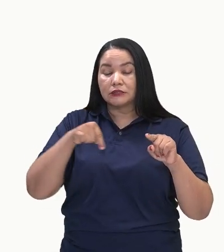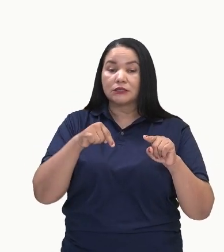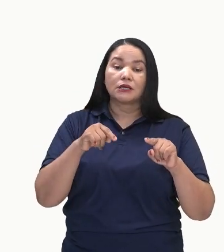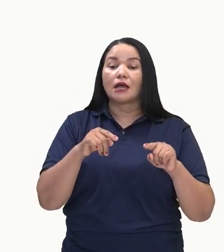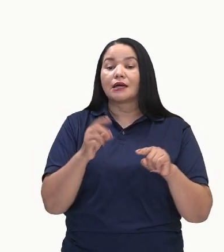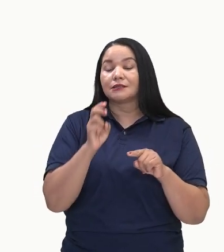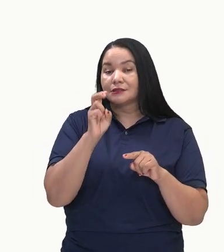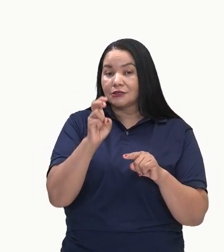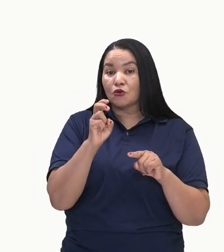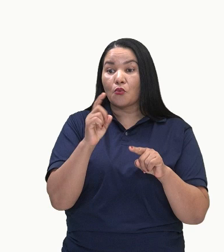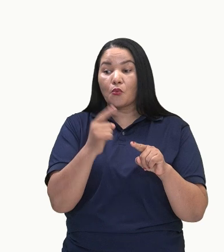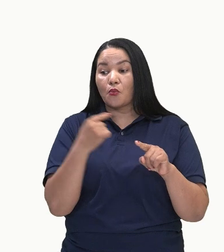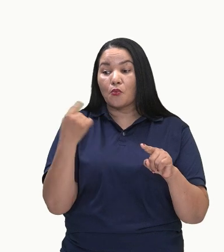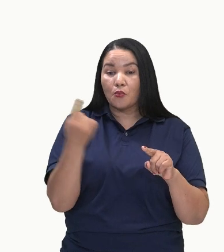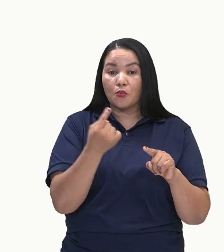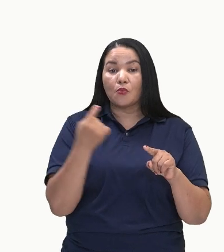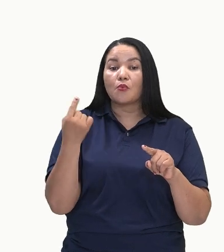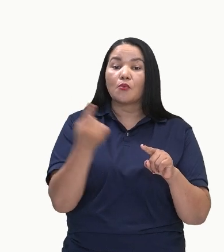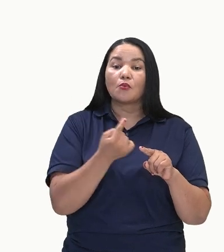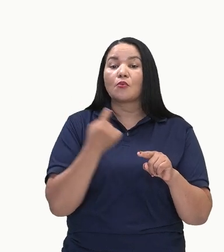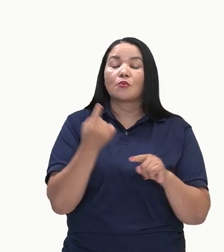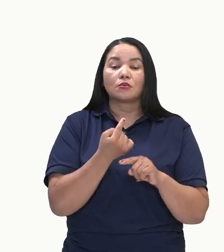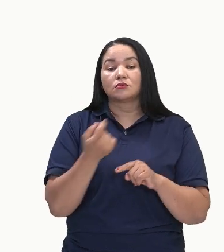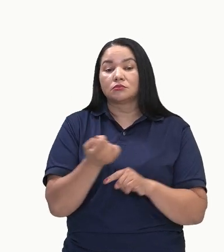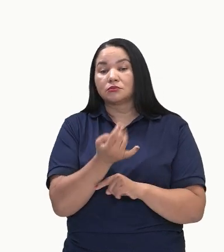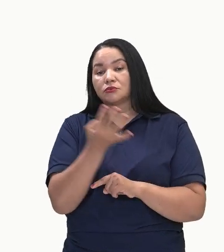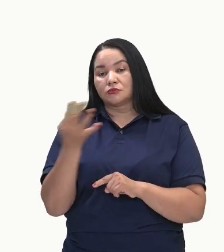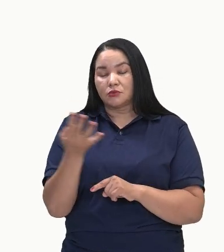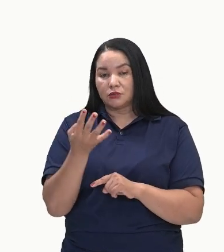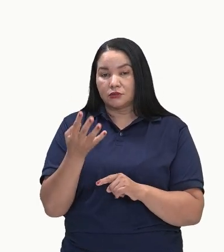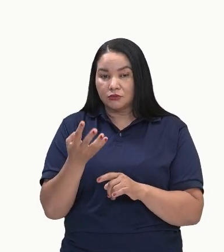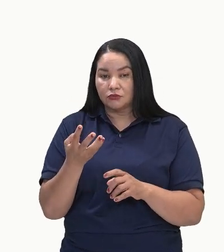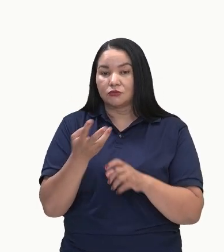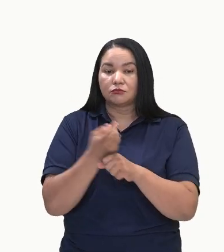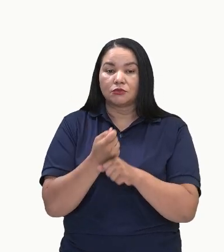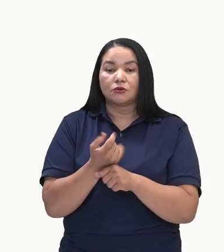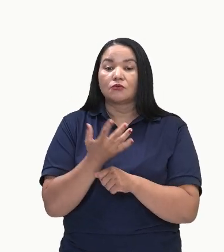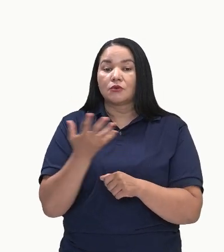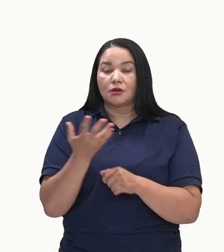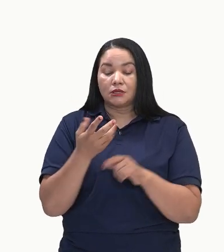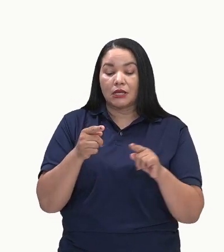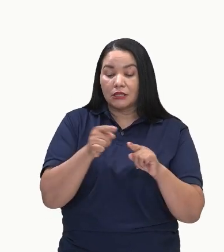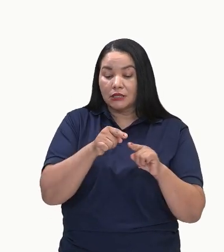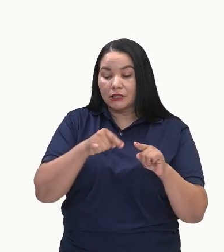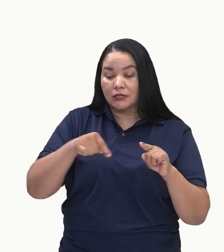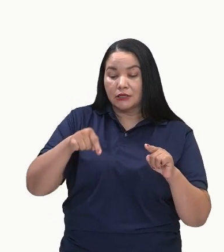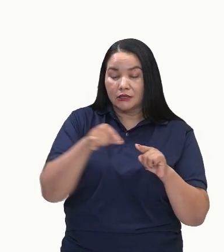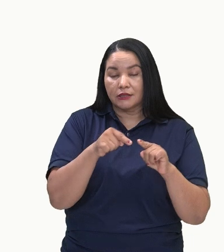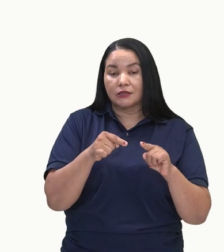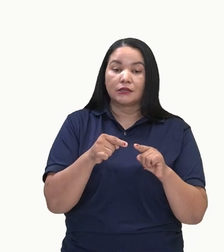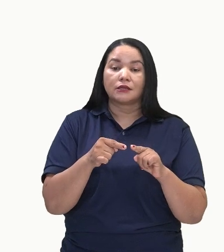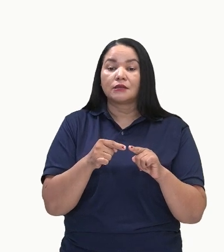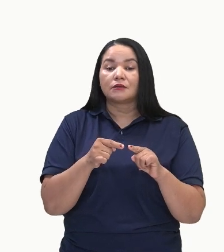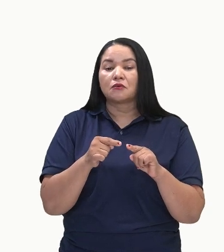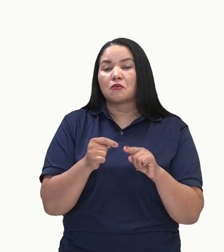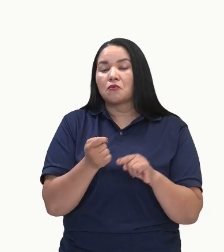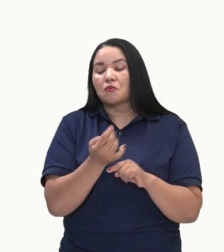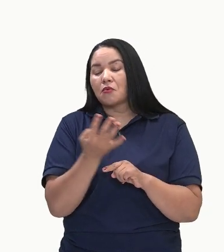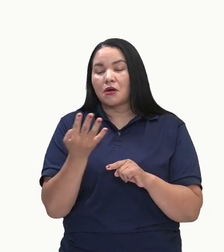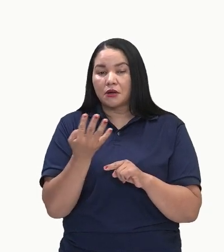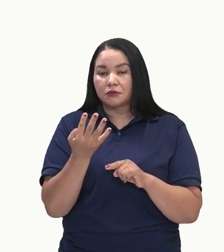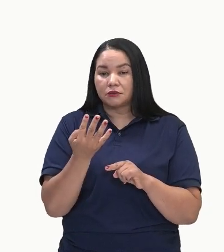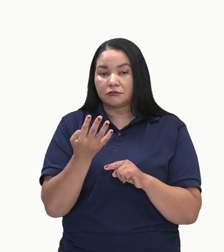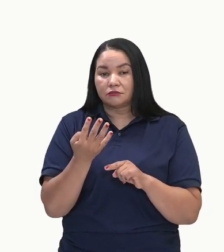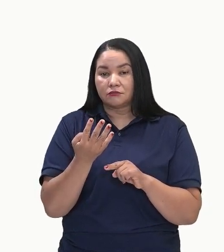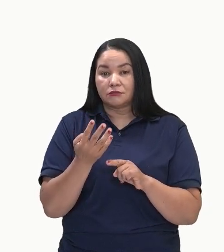voltas aproximadamente deverá dar o atleta da pista interna para que ambos tenham percorrido a